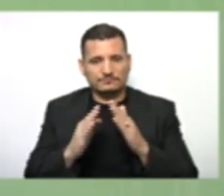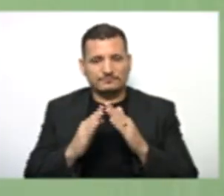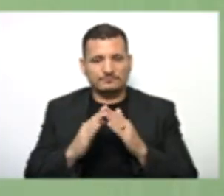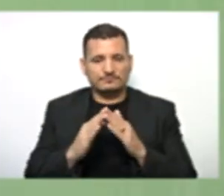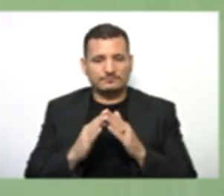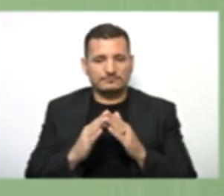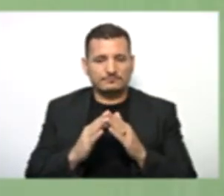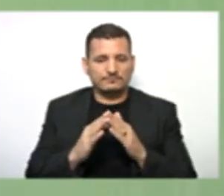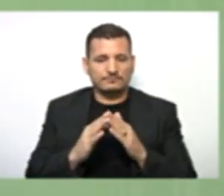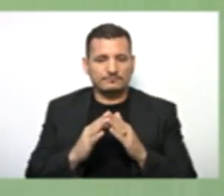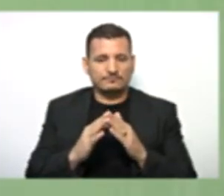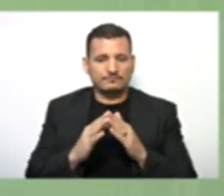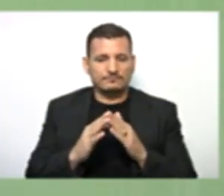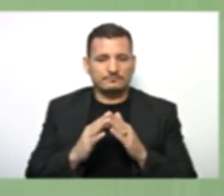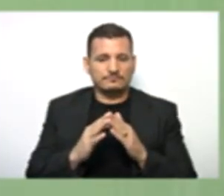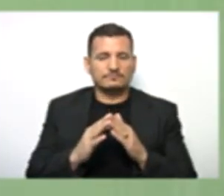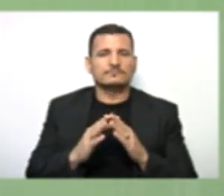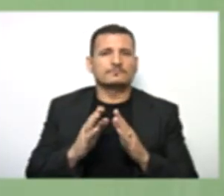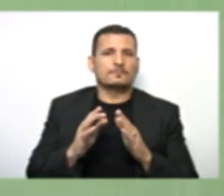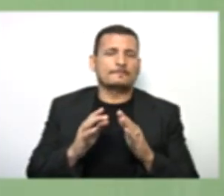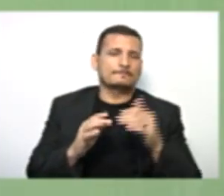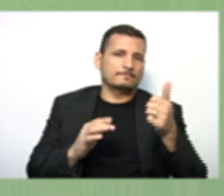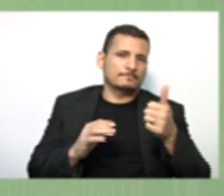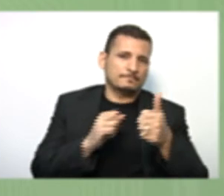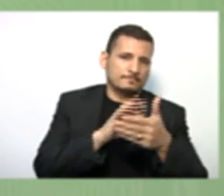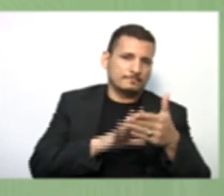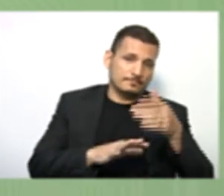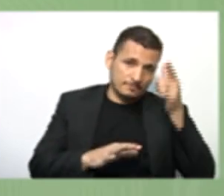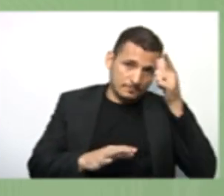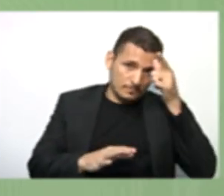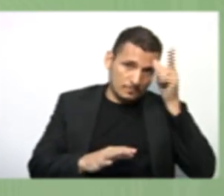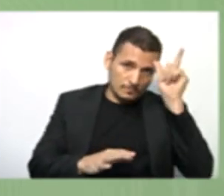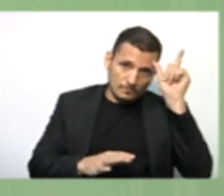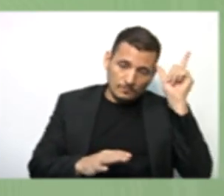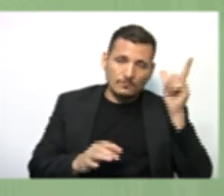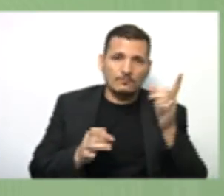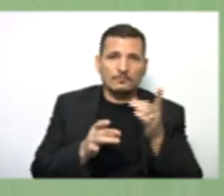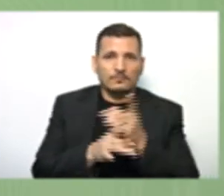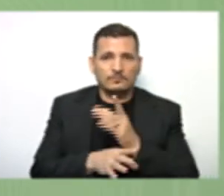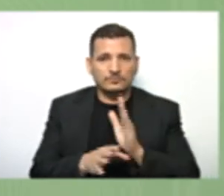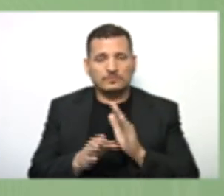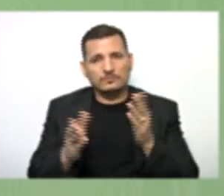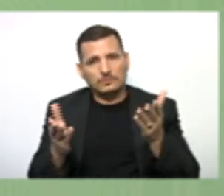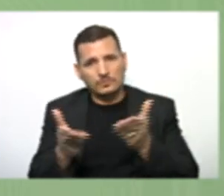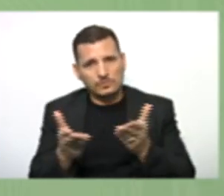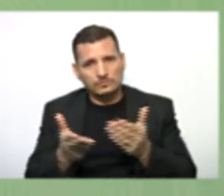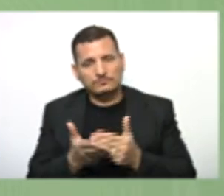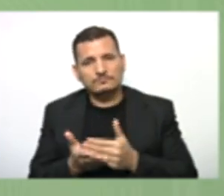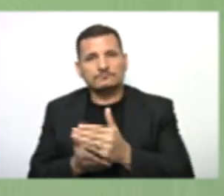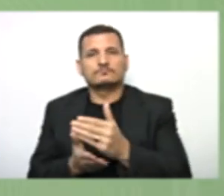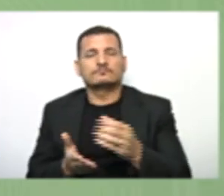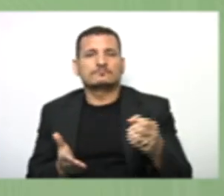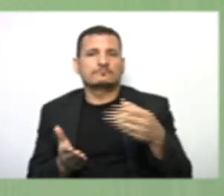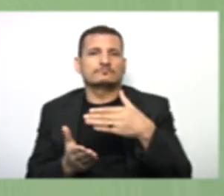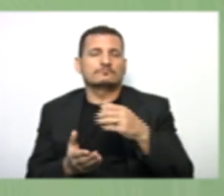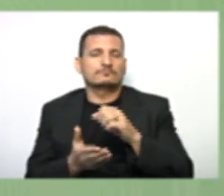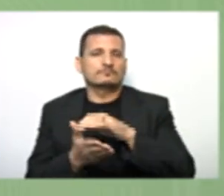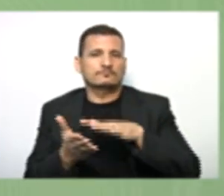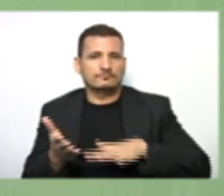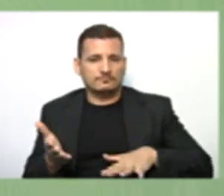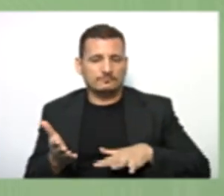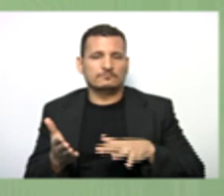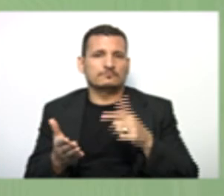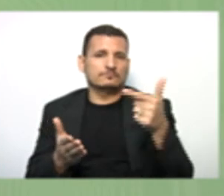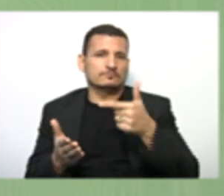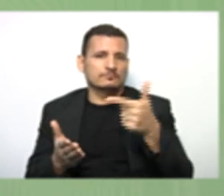atividade 1 já se encerrou ontem, né? Então, ontem foi o último dia para vocês realizarem ela. E hoje, a partir de hoje, já está disponível a atividade de